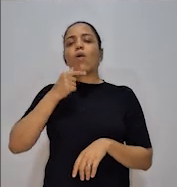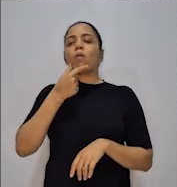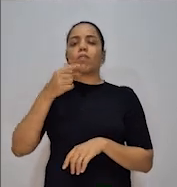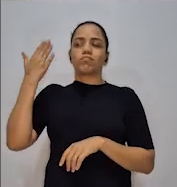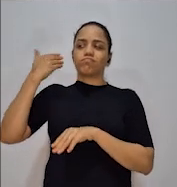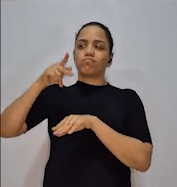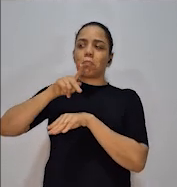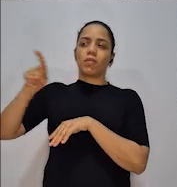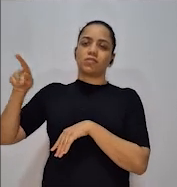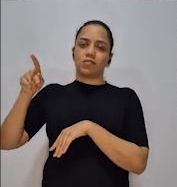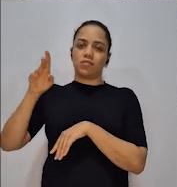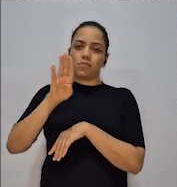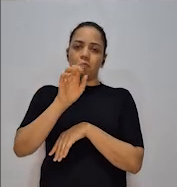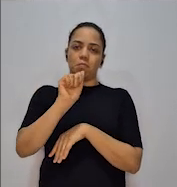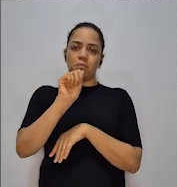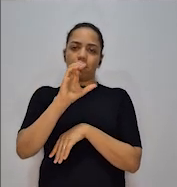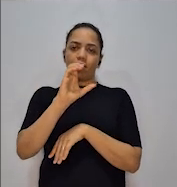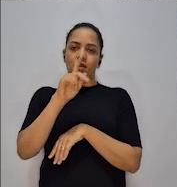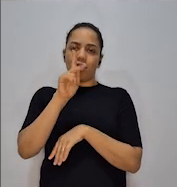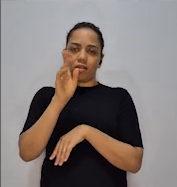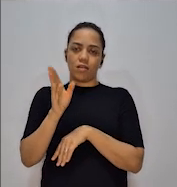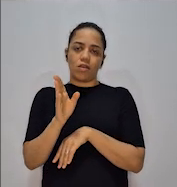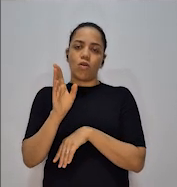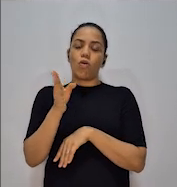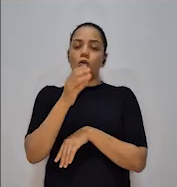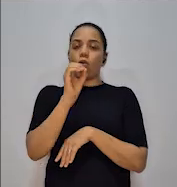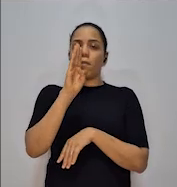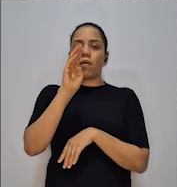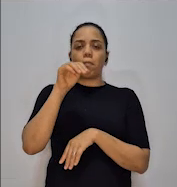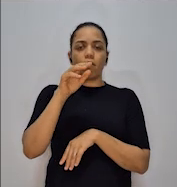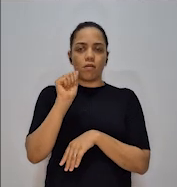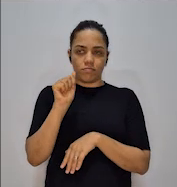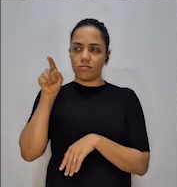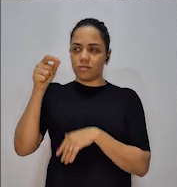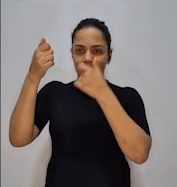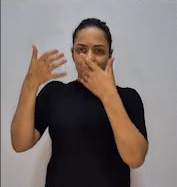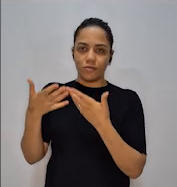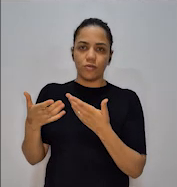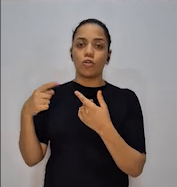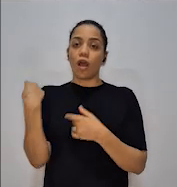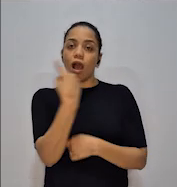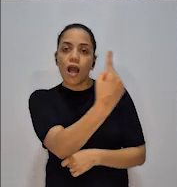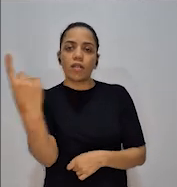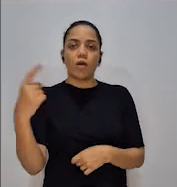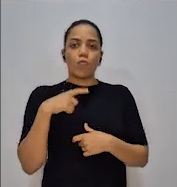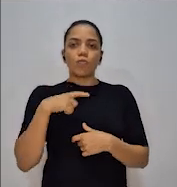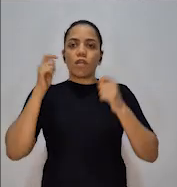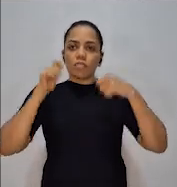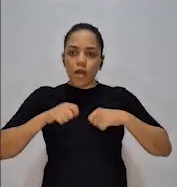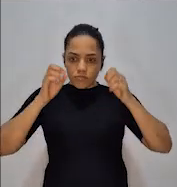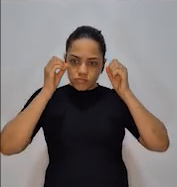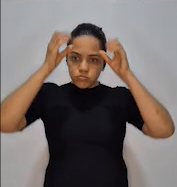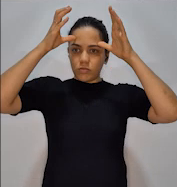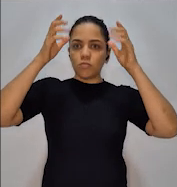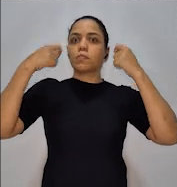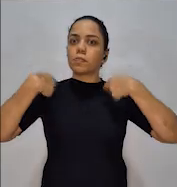muito bem para ilustrar o que cada pessoa aqui pode construir em termos de transformação e oportunidade de crescimento pessoal e